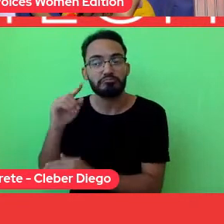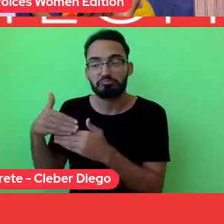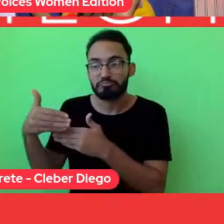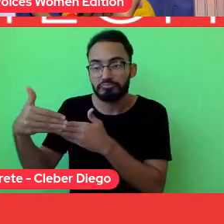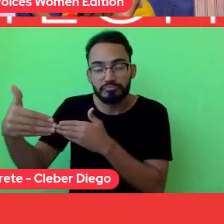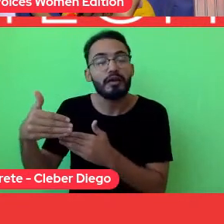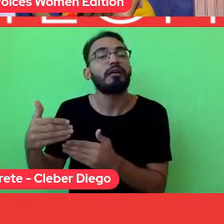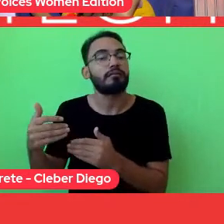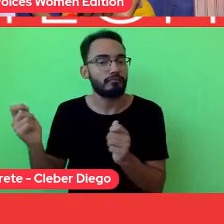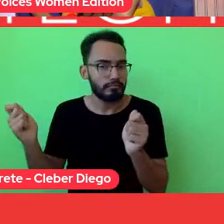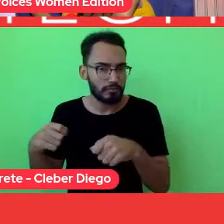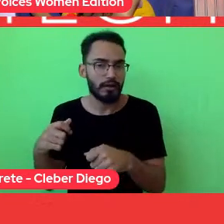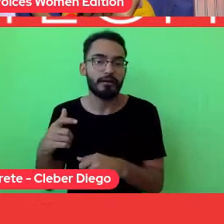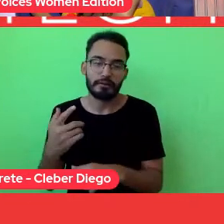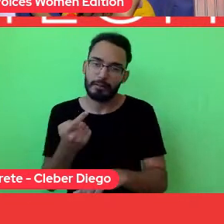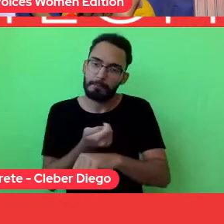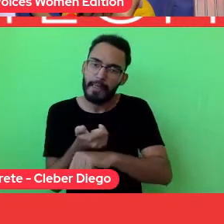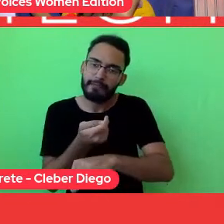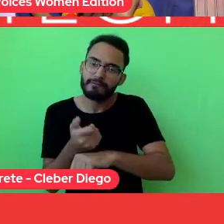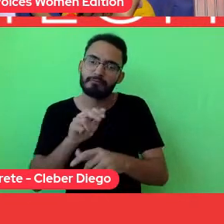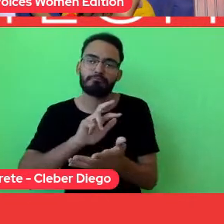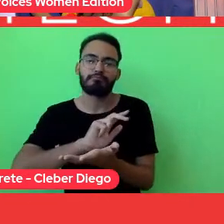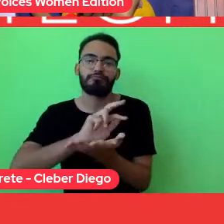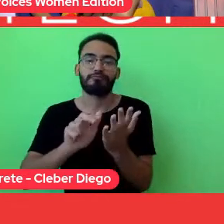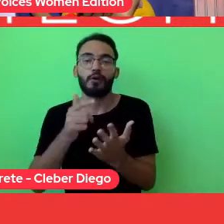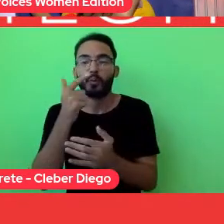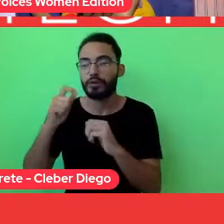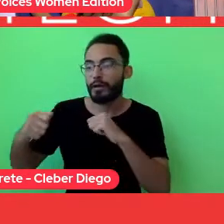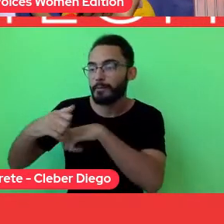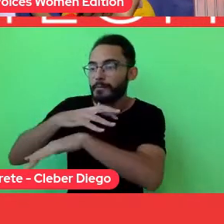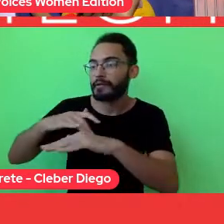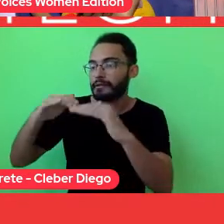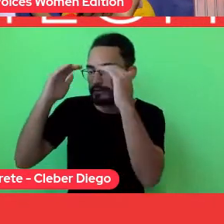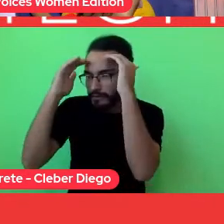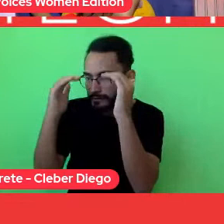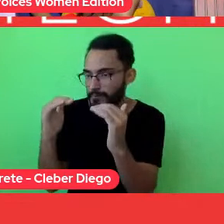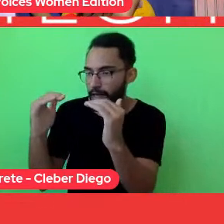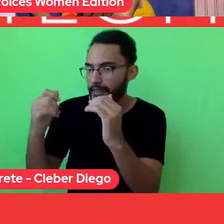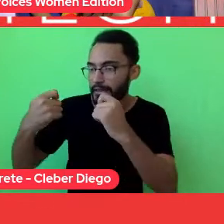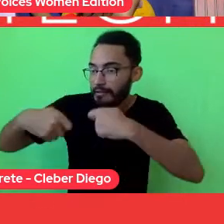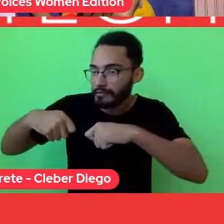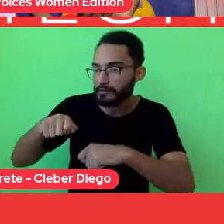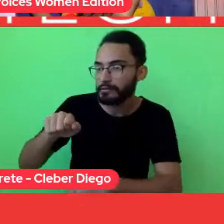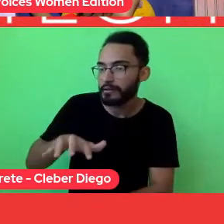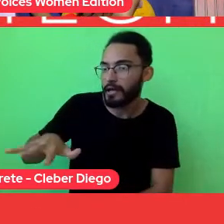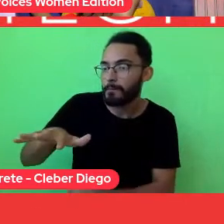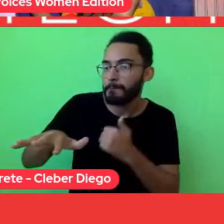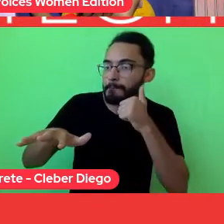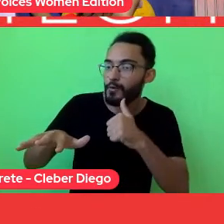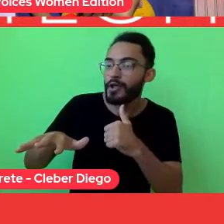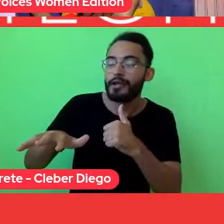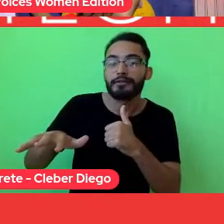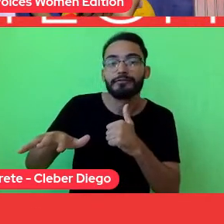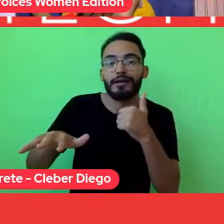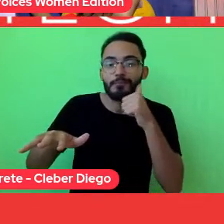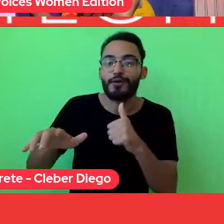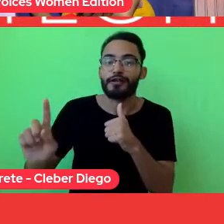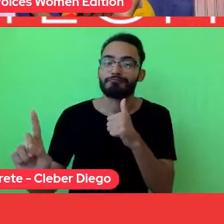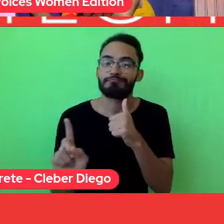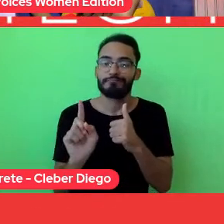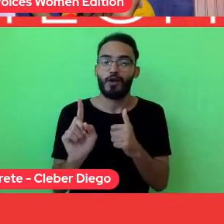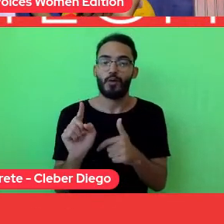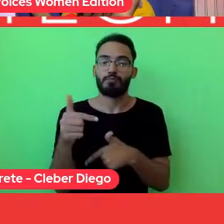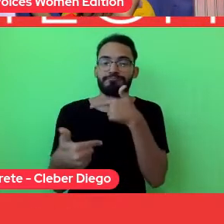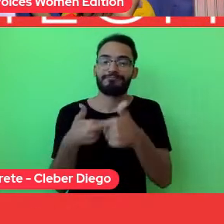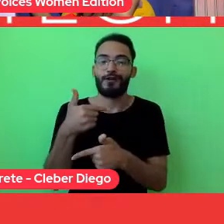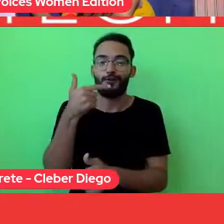a gente promover esse ambiente, né, que respeita as necessidades das mulheres para que elas deem o melhor de si aqui